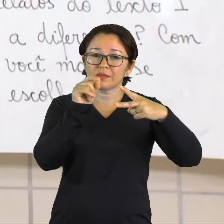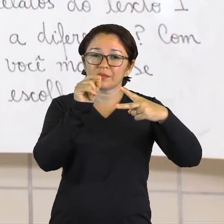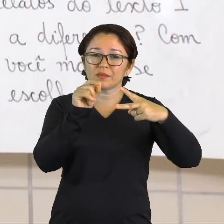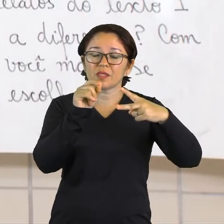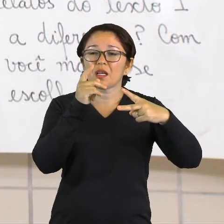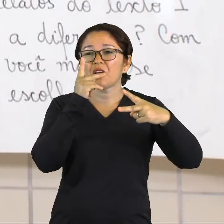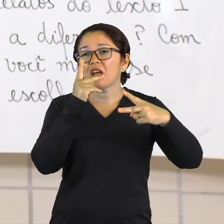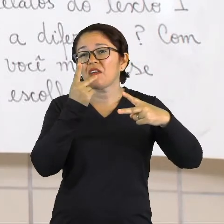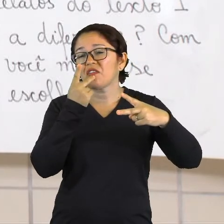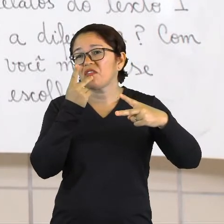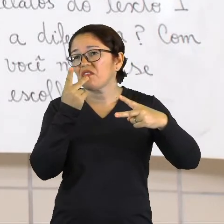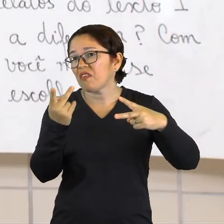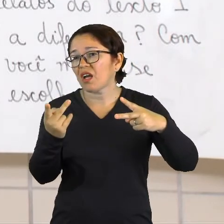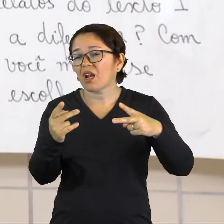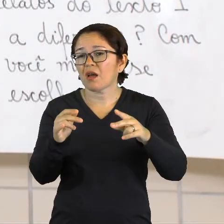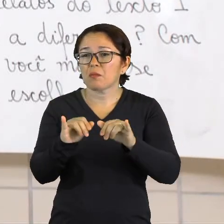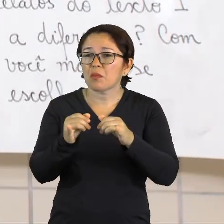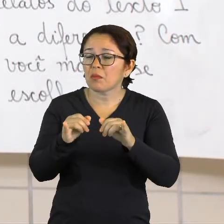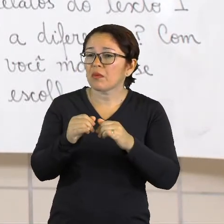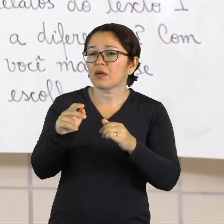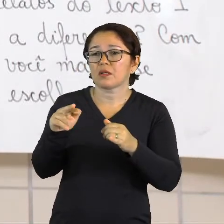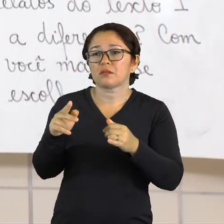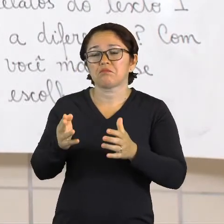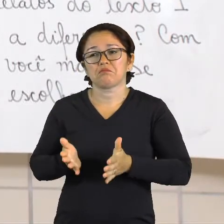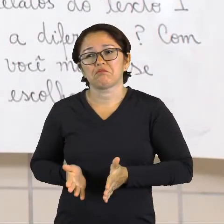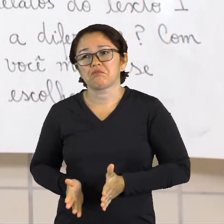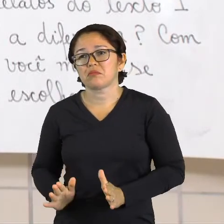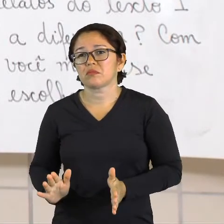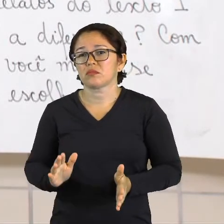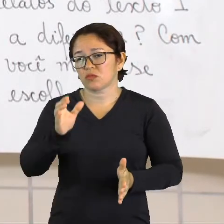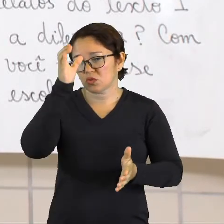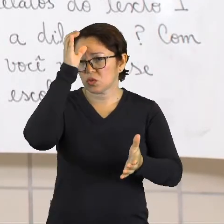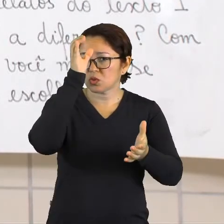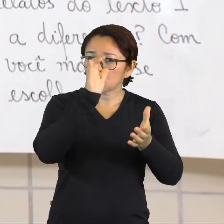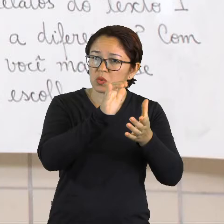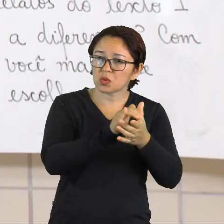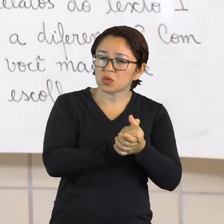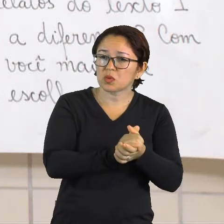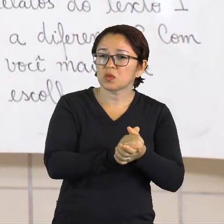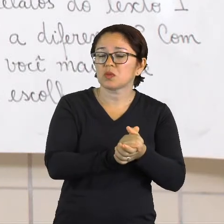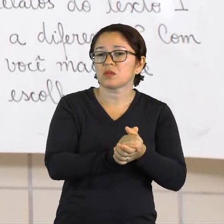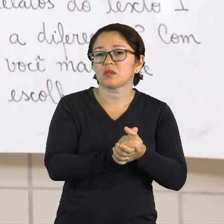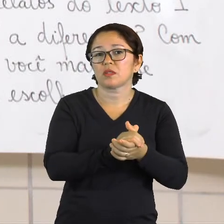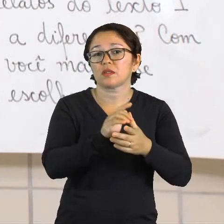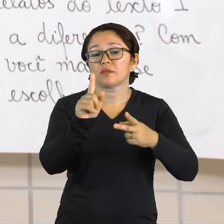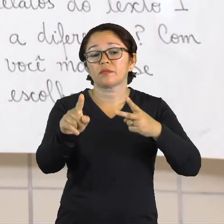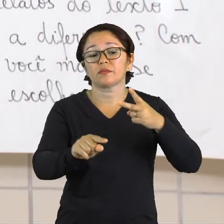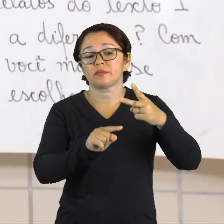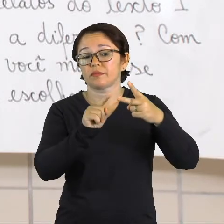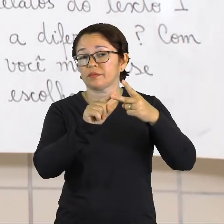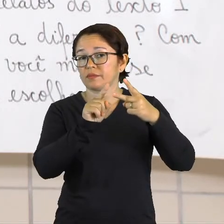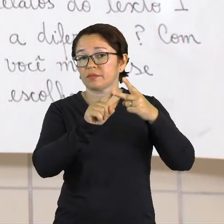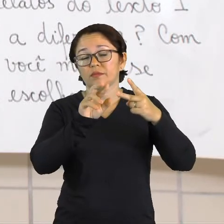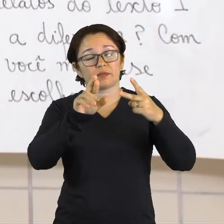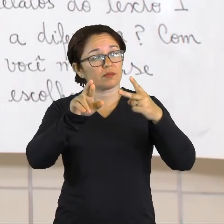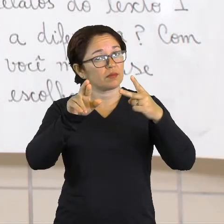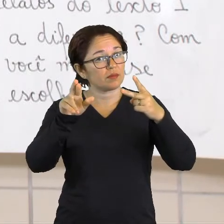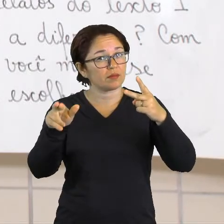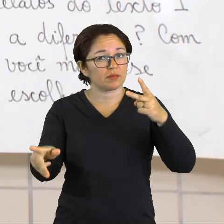banais, que ela narra o nascimento da irmã, o casamento do tio, e aí já vem Anne com um diário totalmente